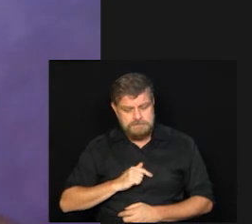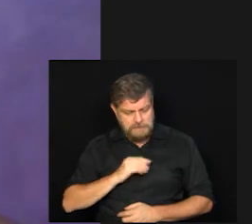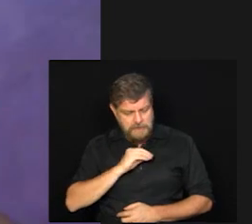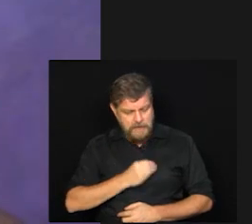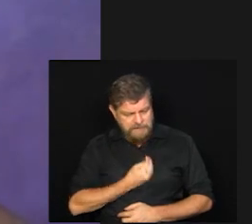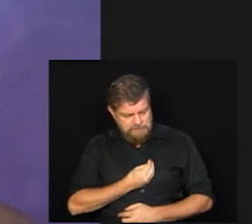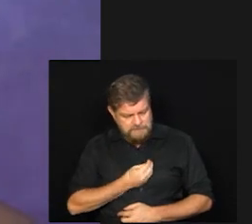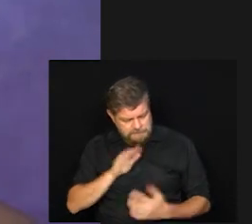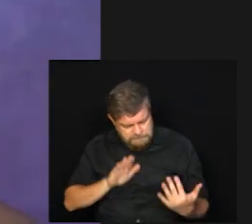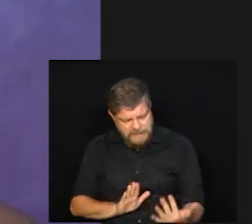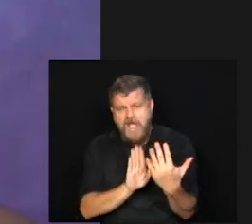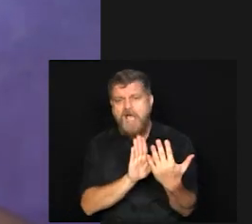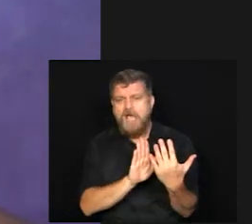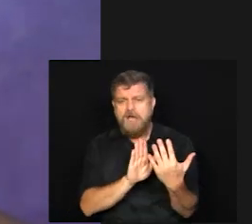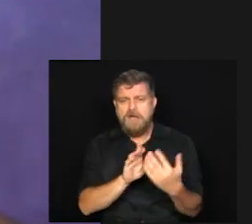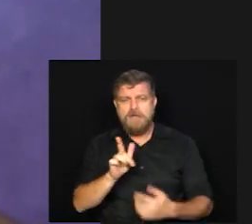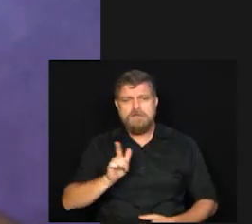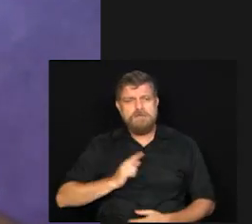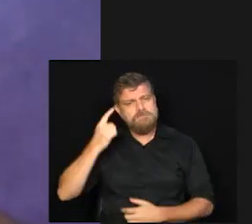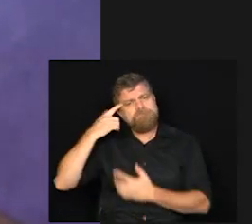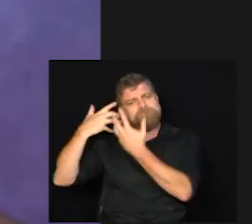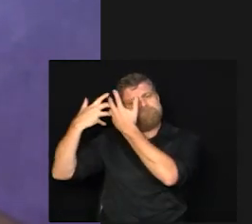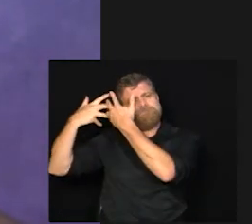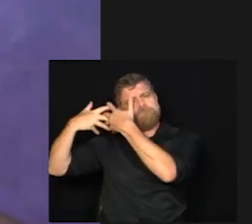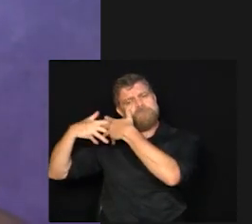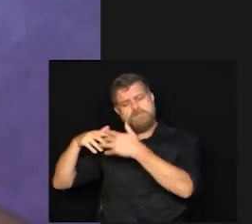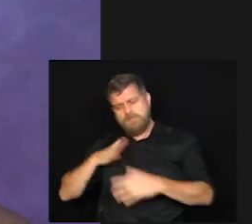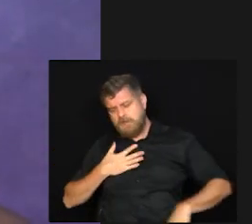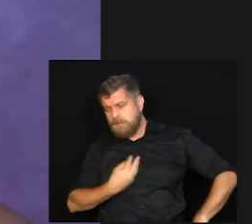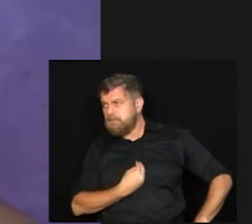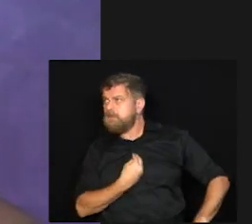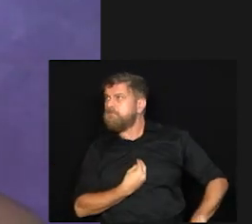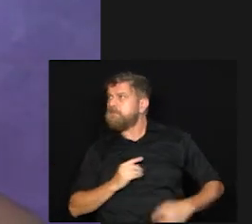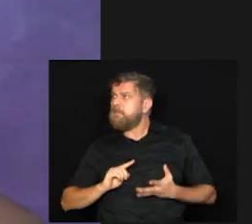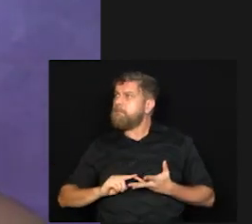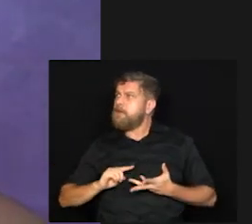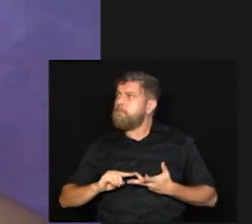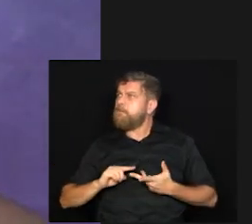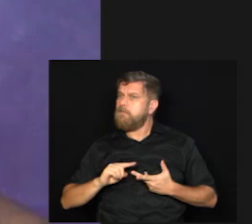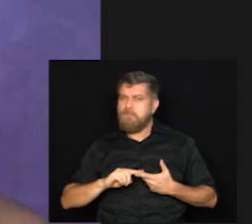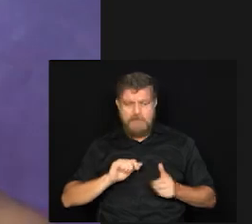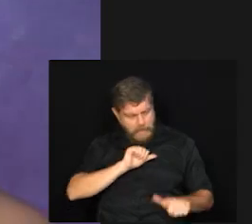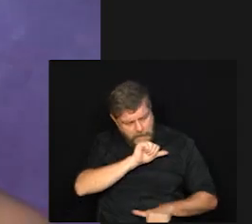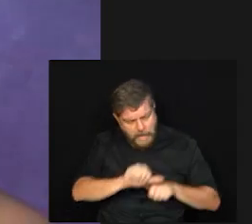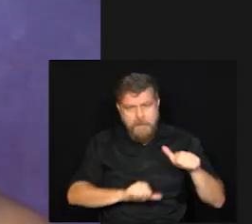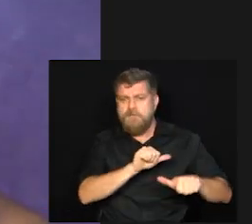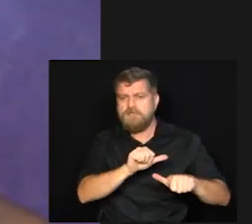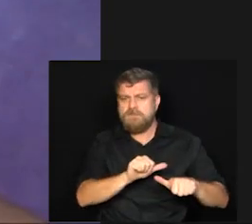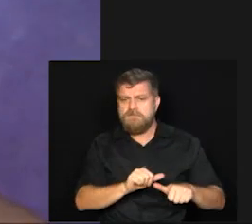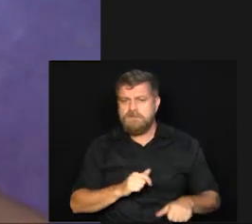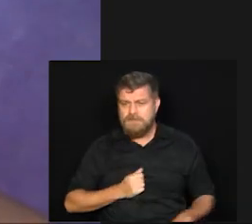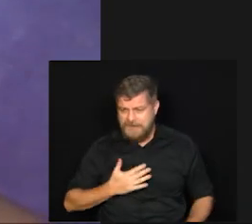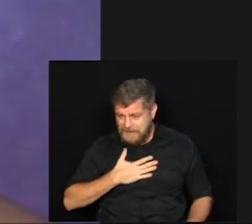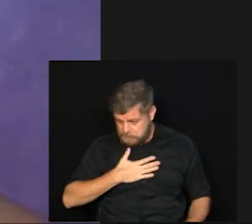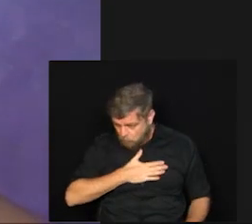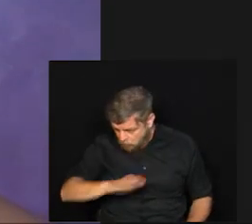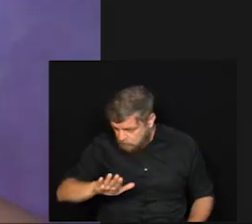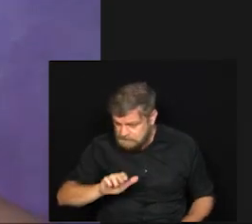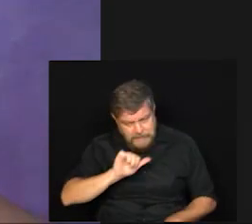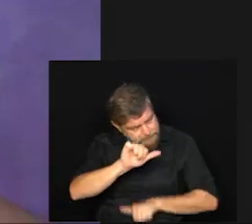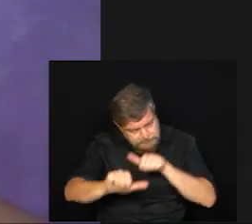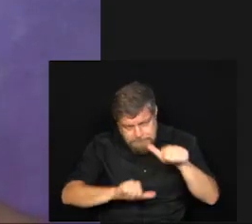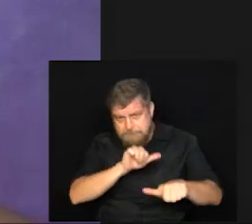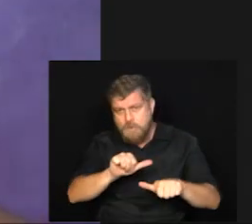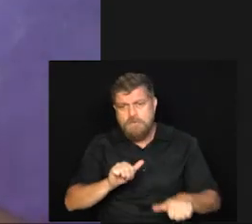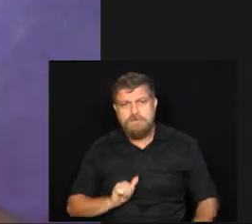realidade dela, para pensar sobre a realidade dela e modificar o que não estiver satisfeita. Não tá